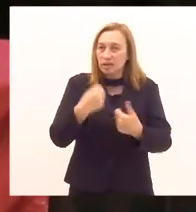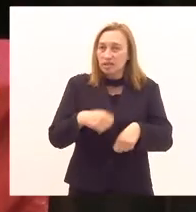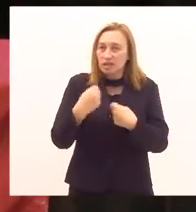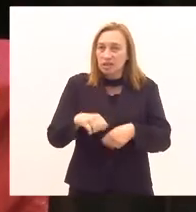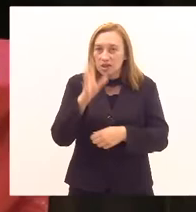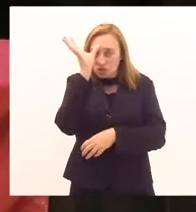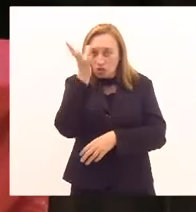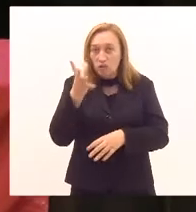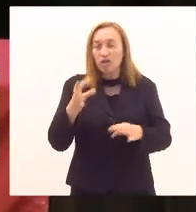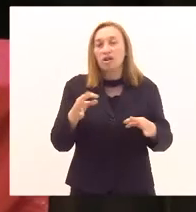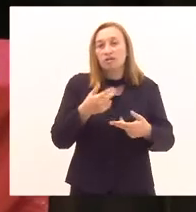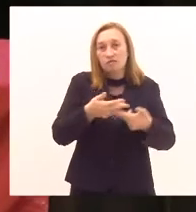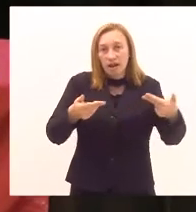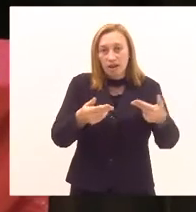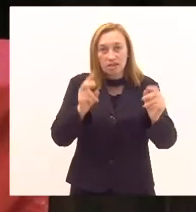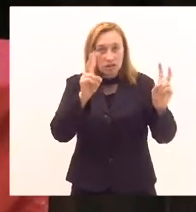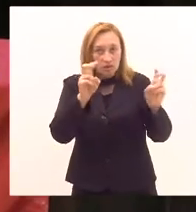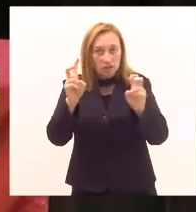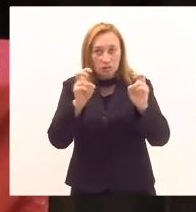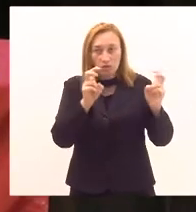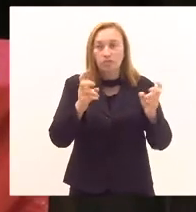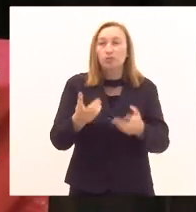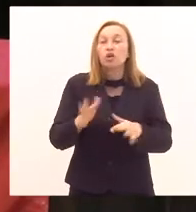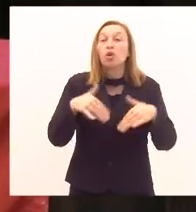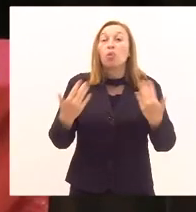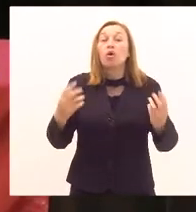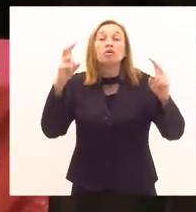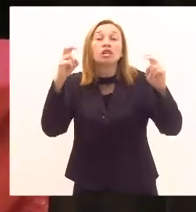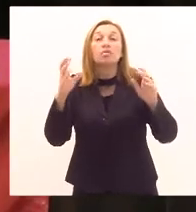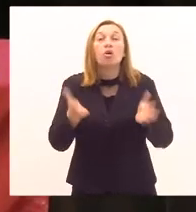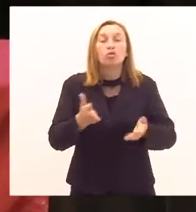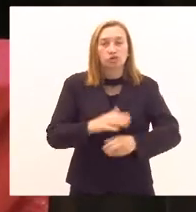tomamos. Então, vamos lá. Qual é que é o nosso tema?